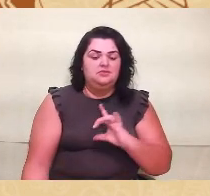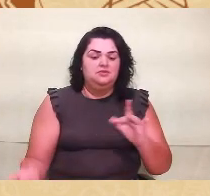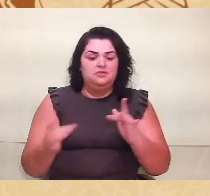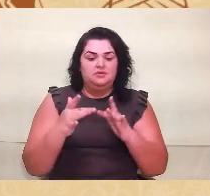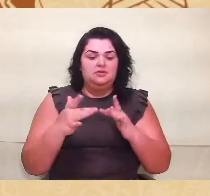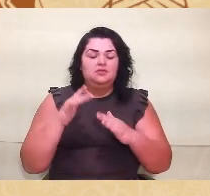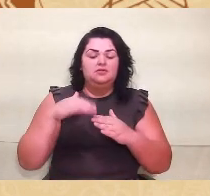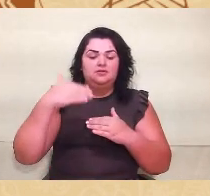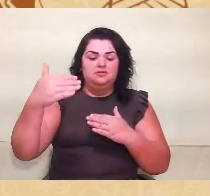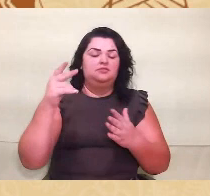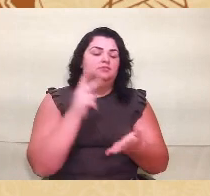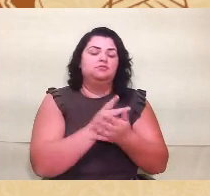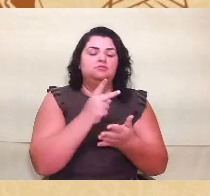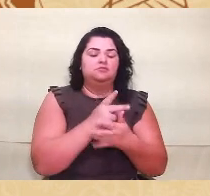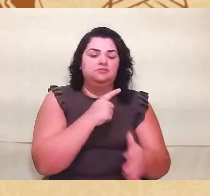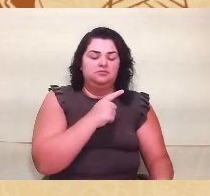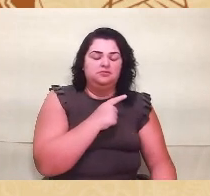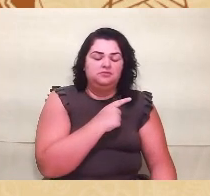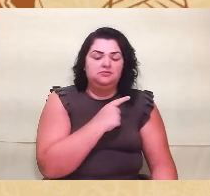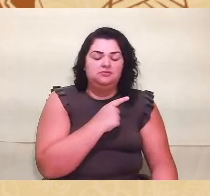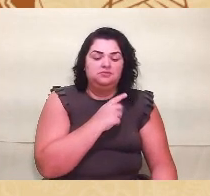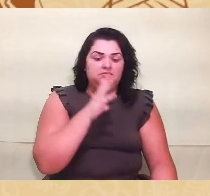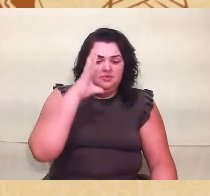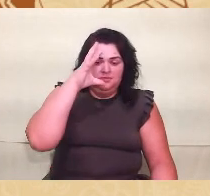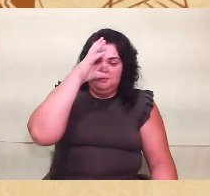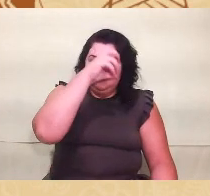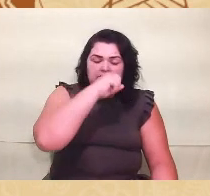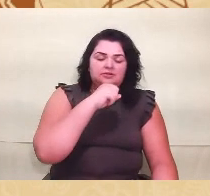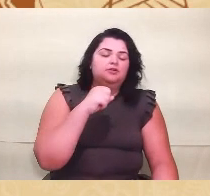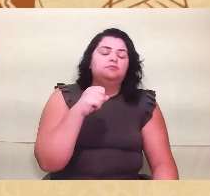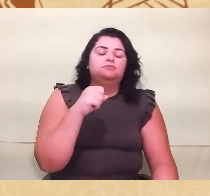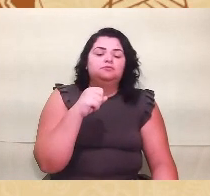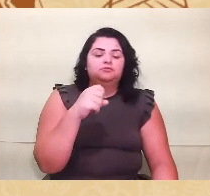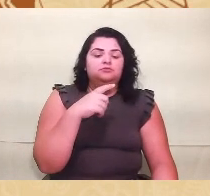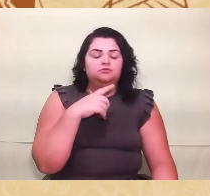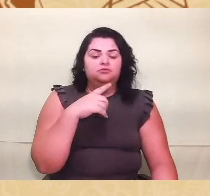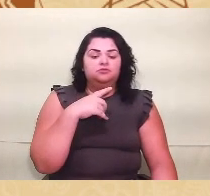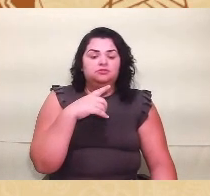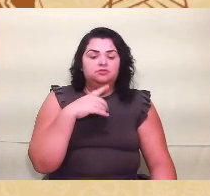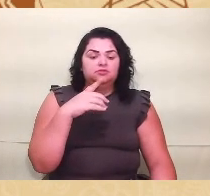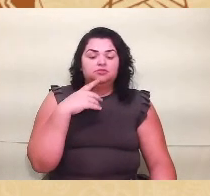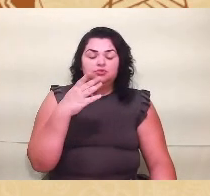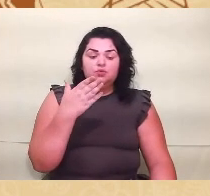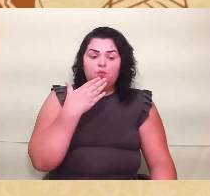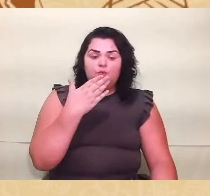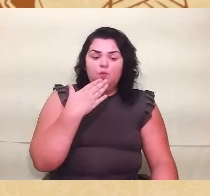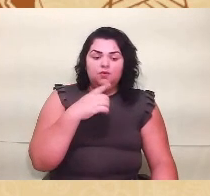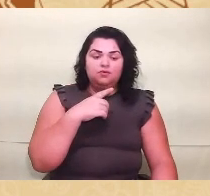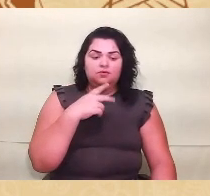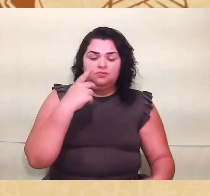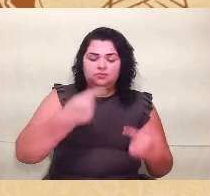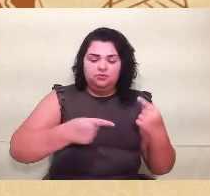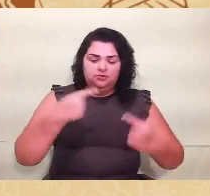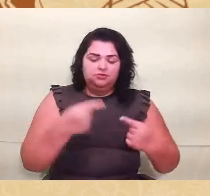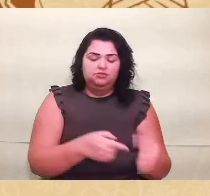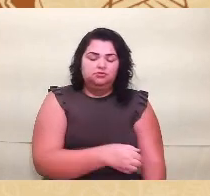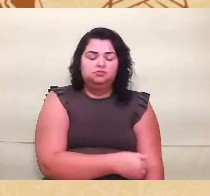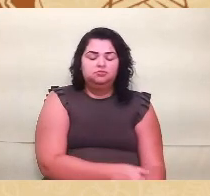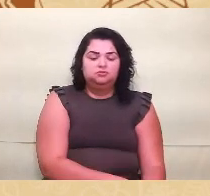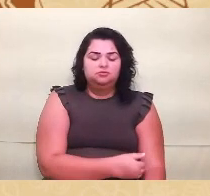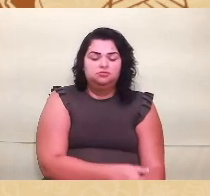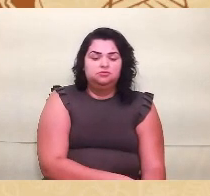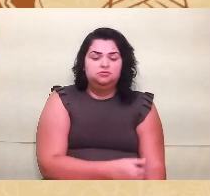é? Porque aprendemos, os indígenas aprenderam a fazer política, né? E de uma